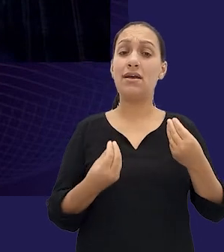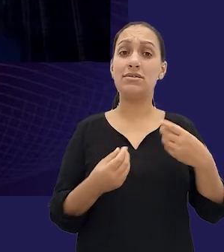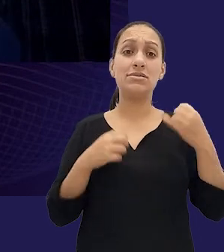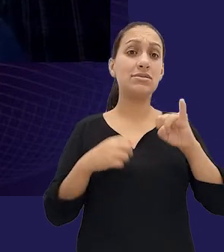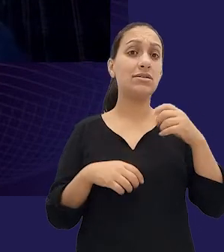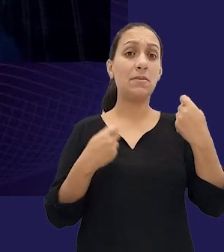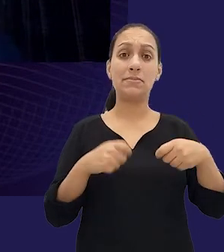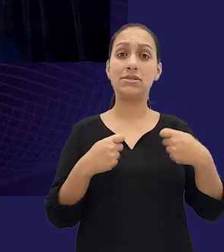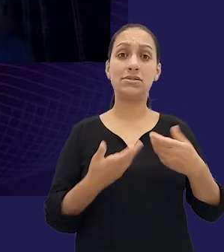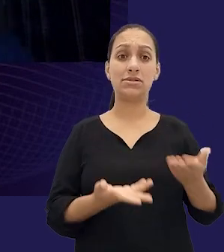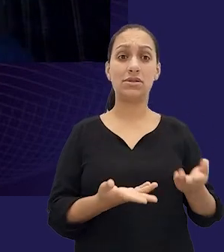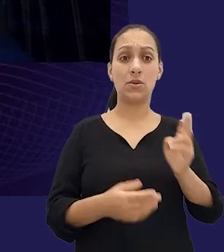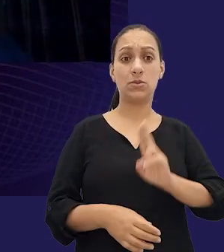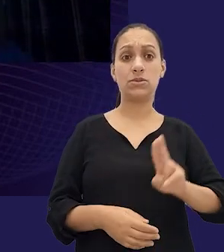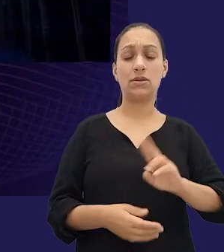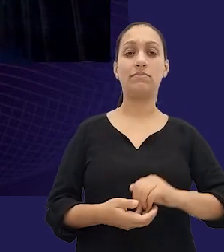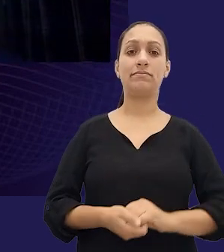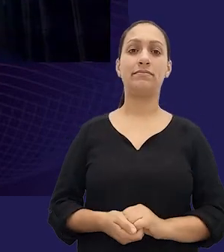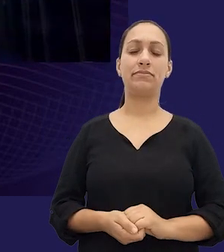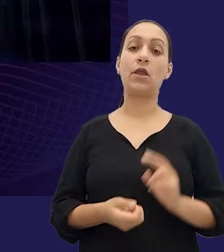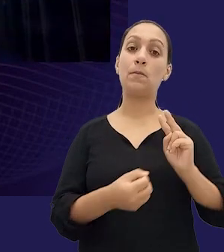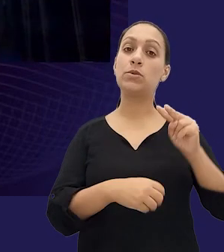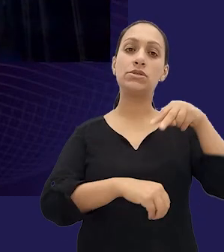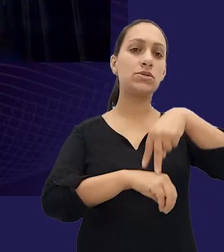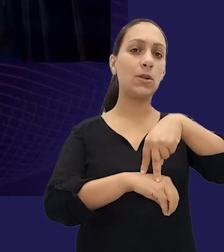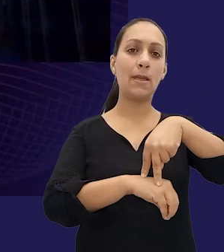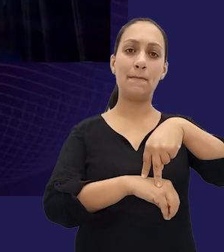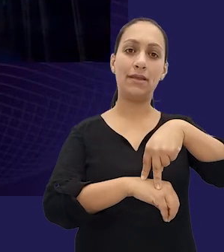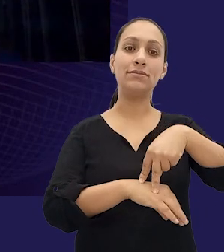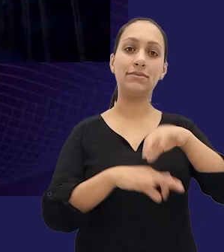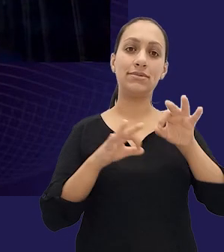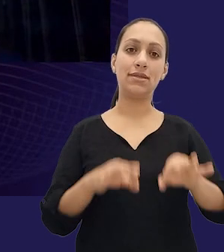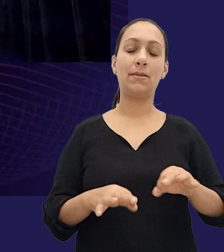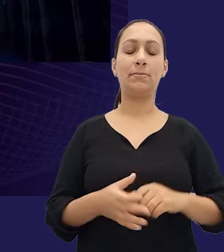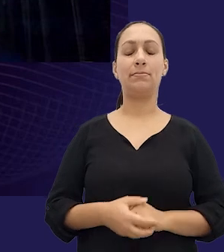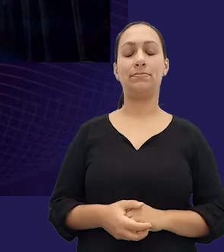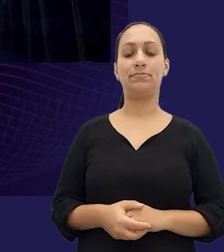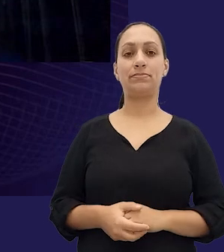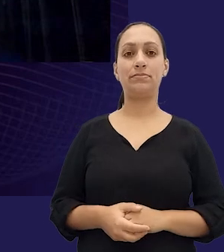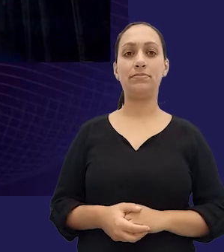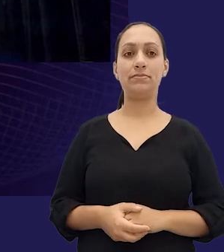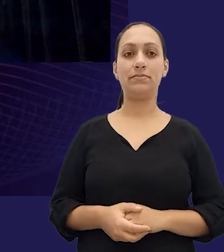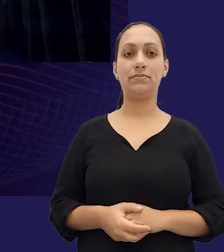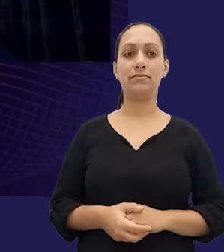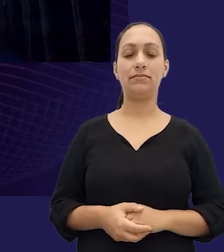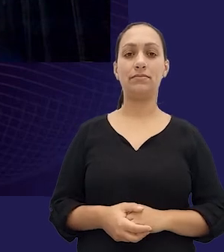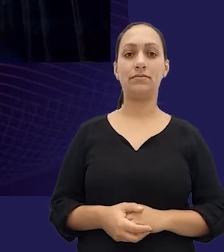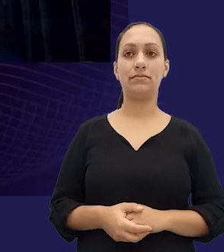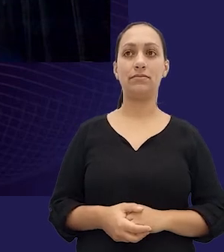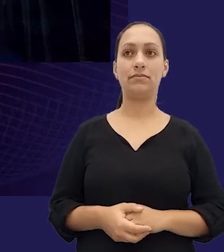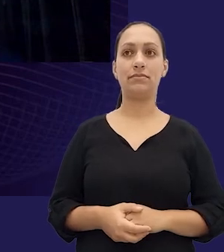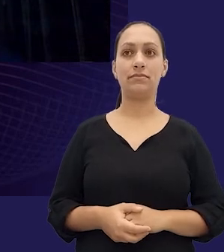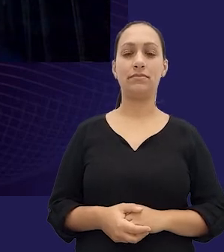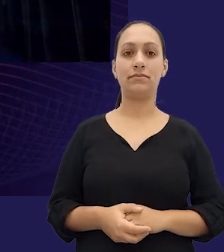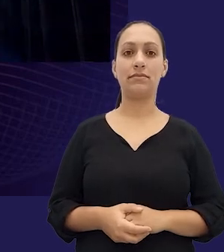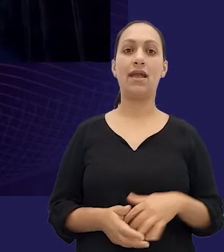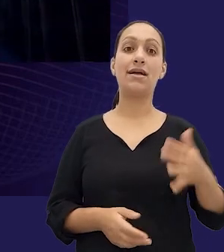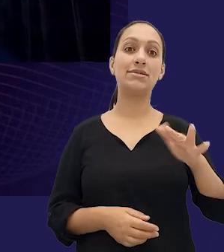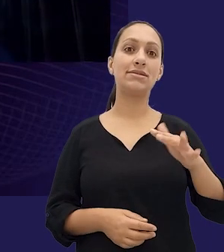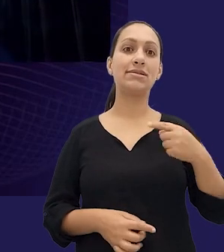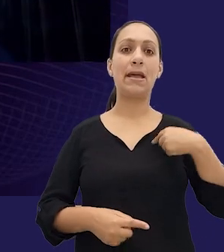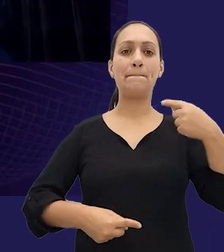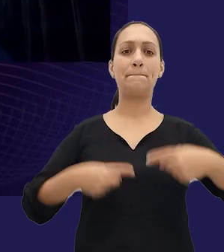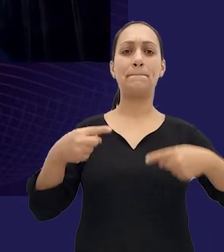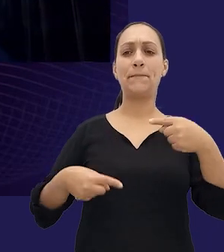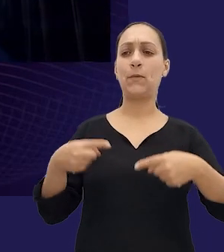precisa? São posicionamentos, né? Claro. Da verdade. Muitas vezes até leva a polêmica, né? Que o pessoal